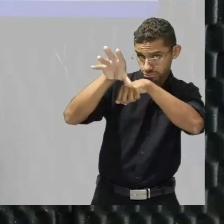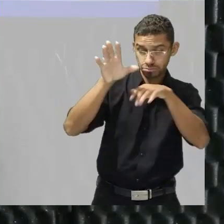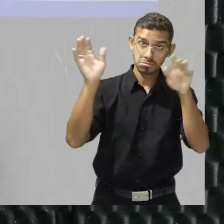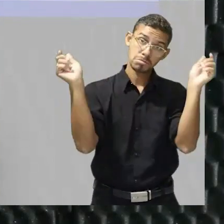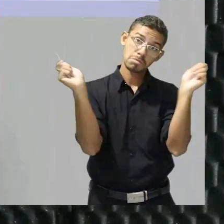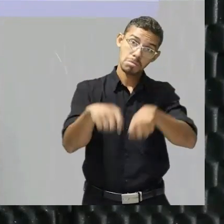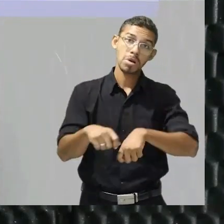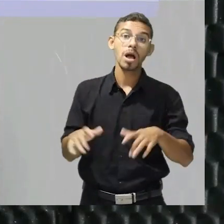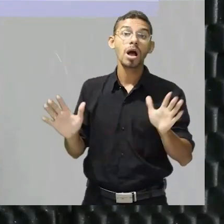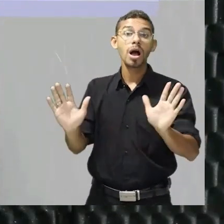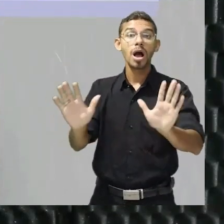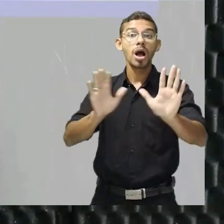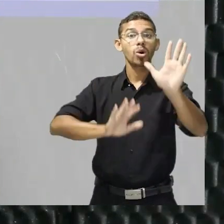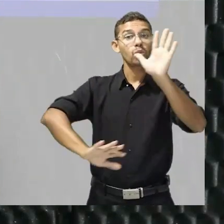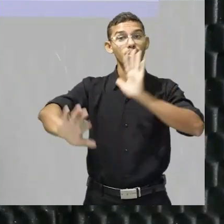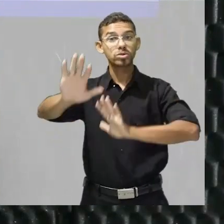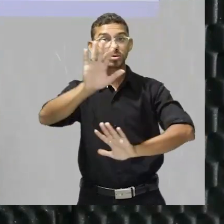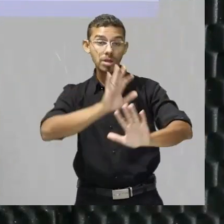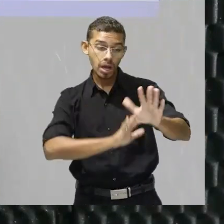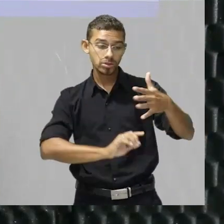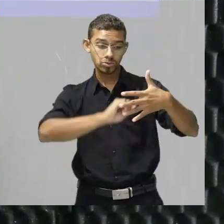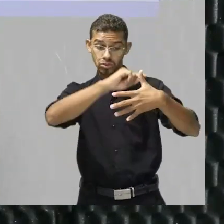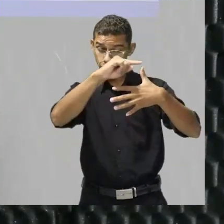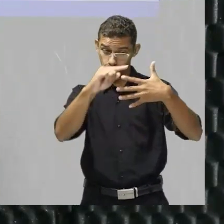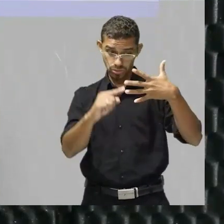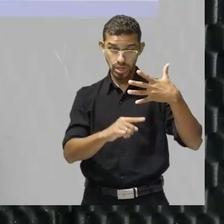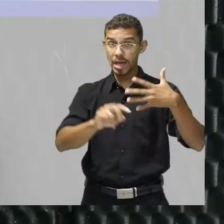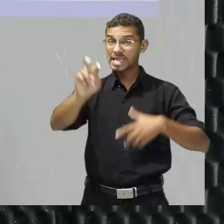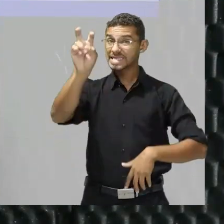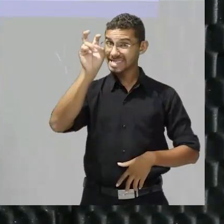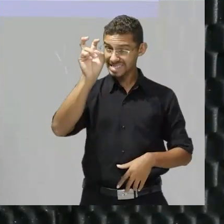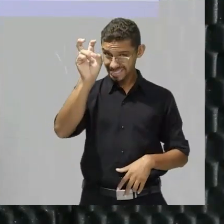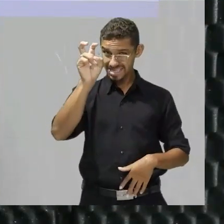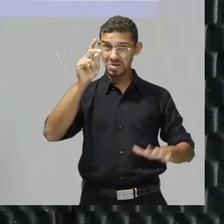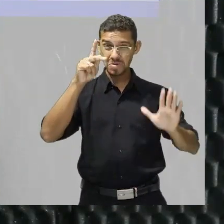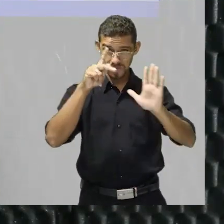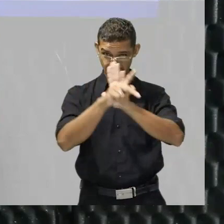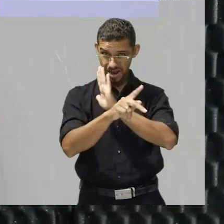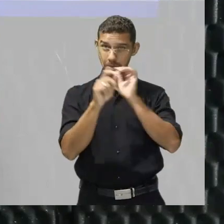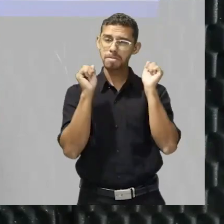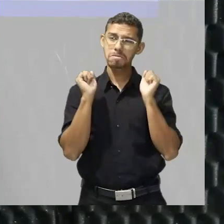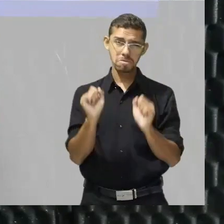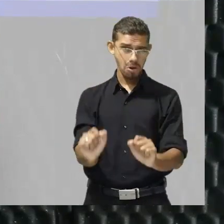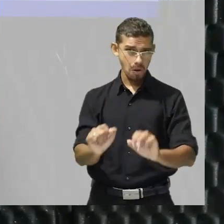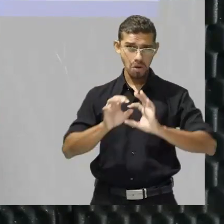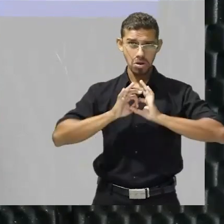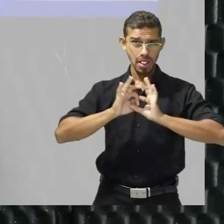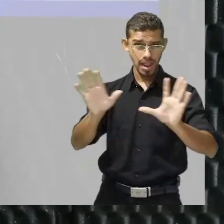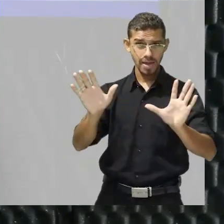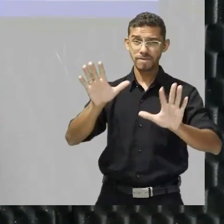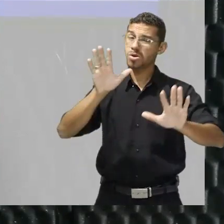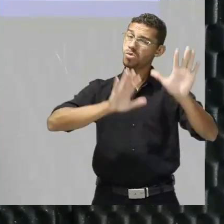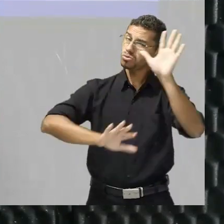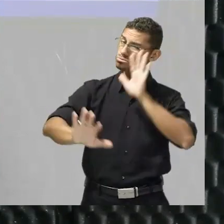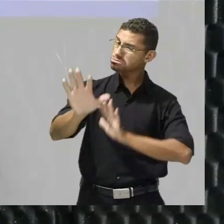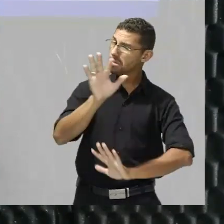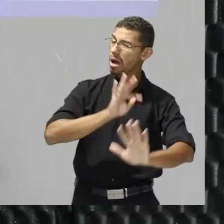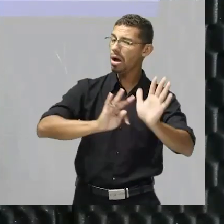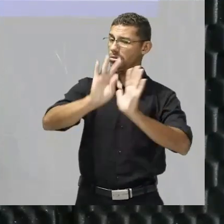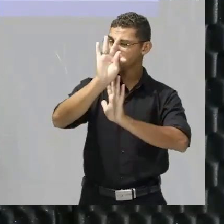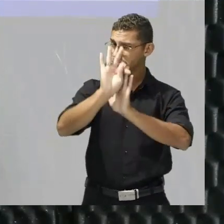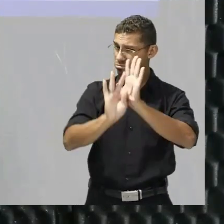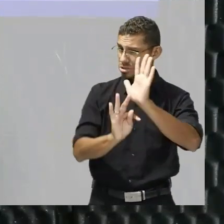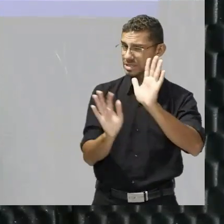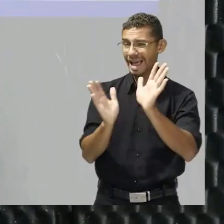só tenha cuidado para que não fique uma relação muito longa né que aí você acaba recorrendo erros de coesão